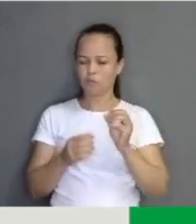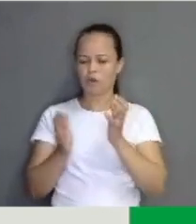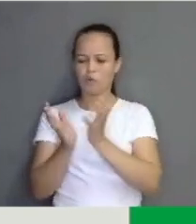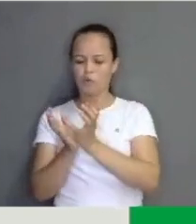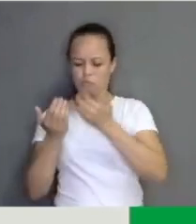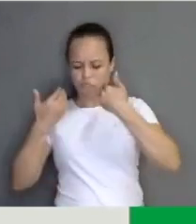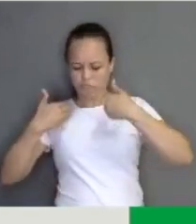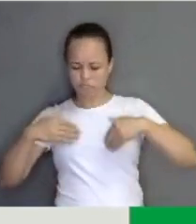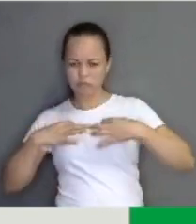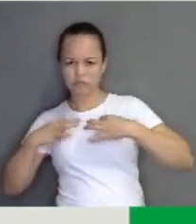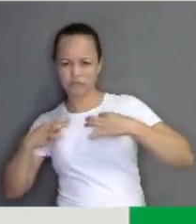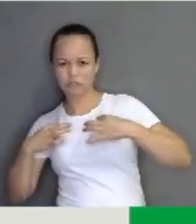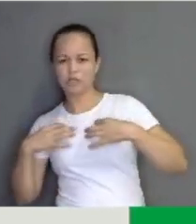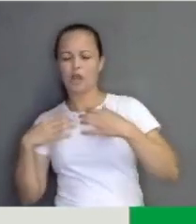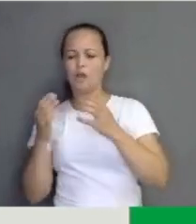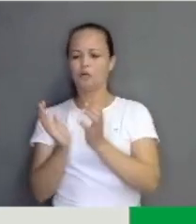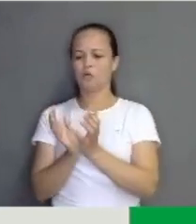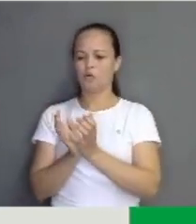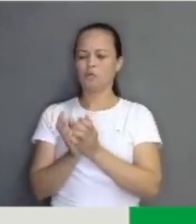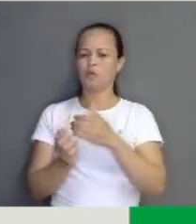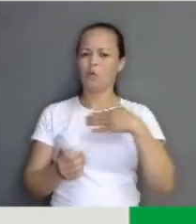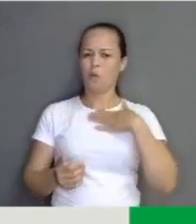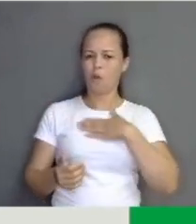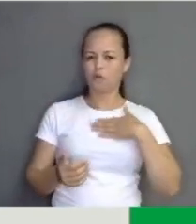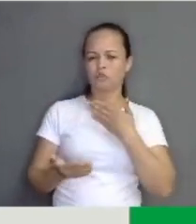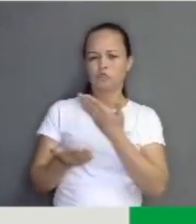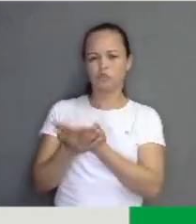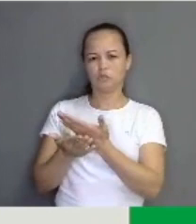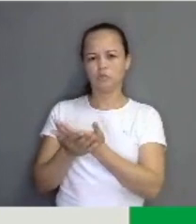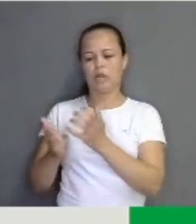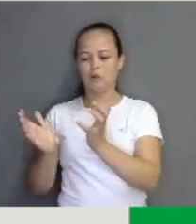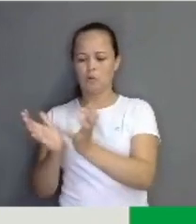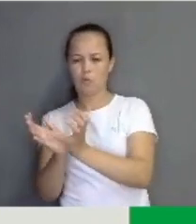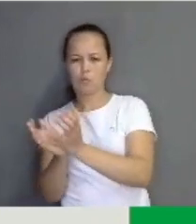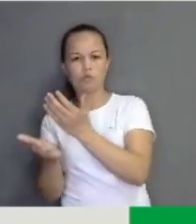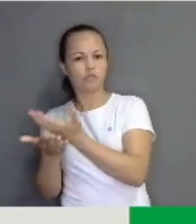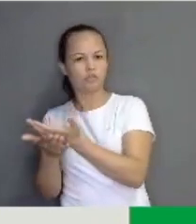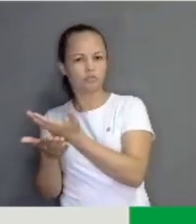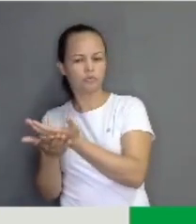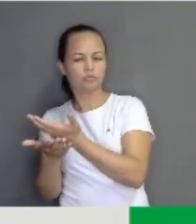que gostam de estudar, que gostam de fazer grupos de estudos.